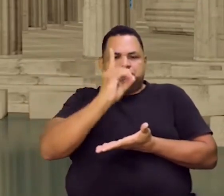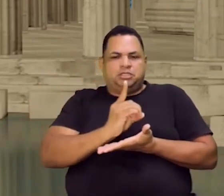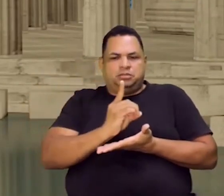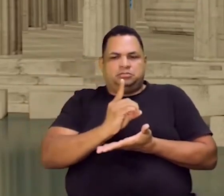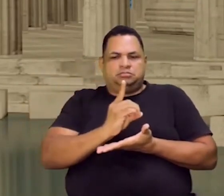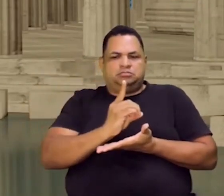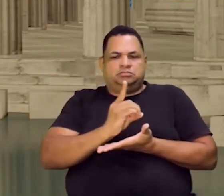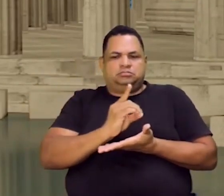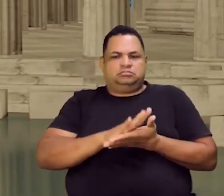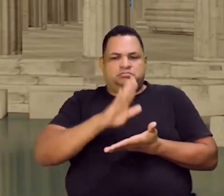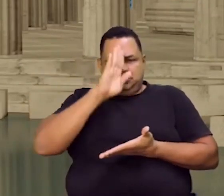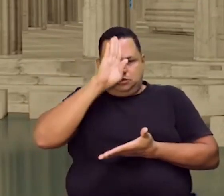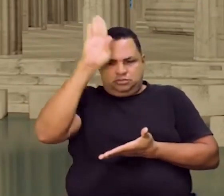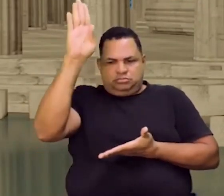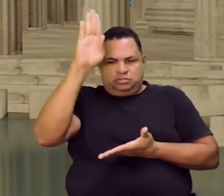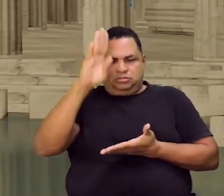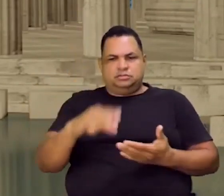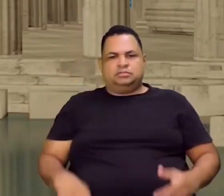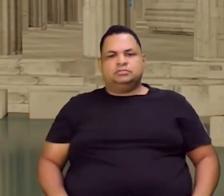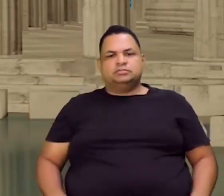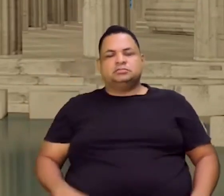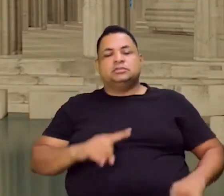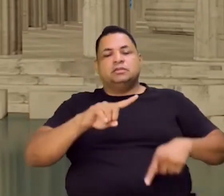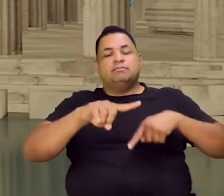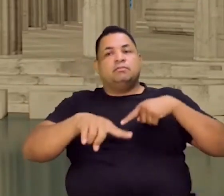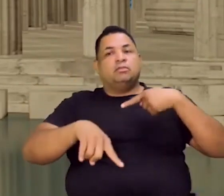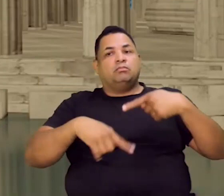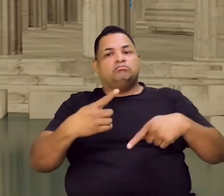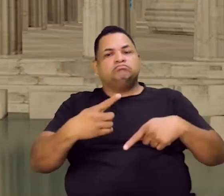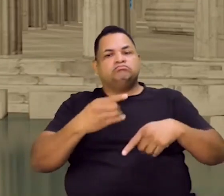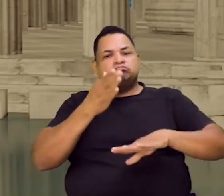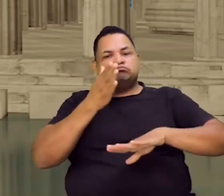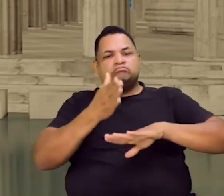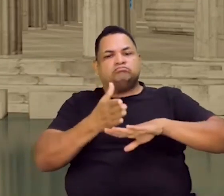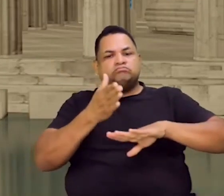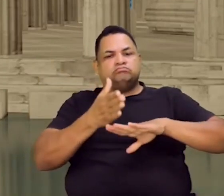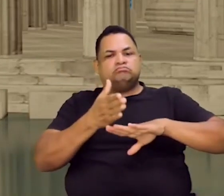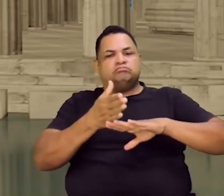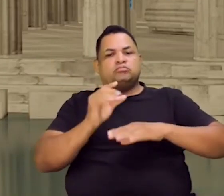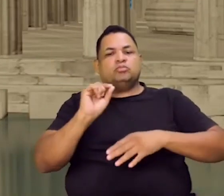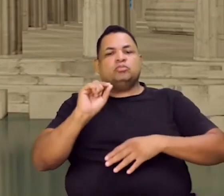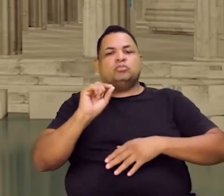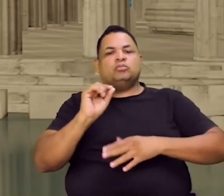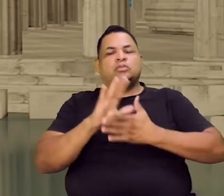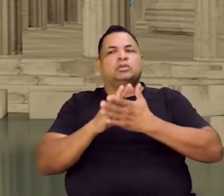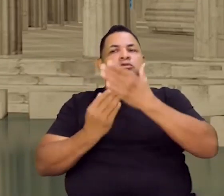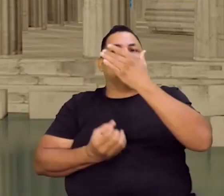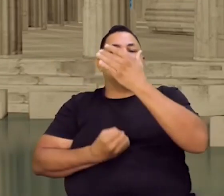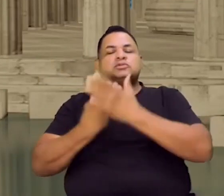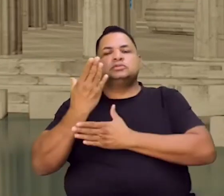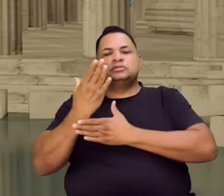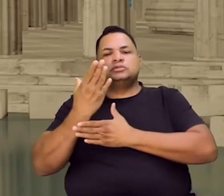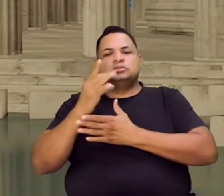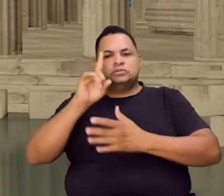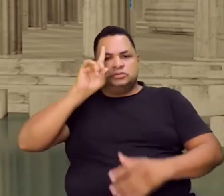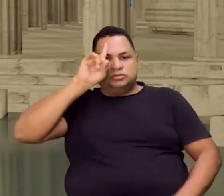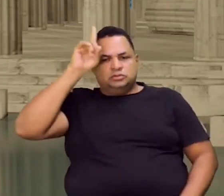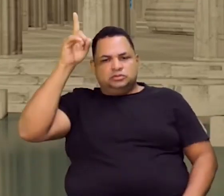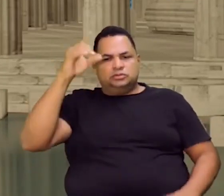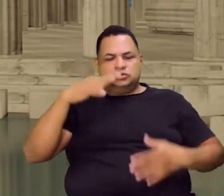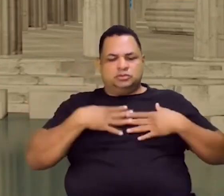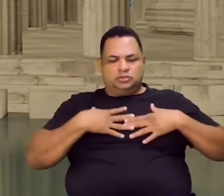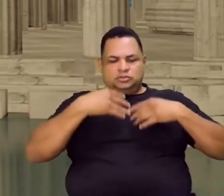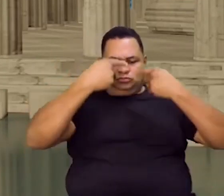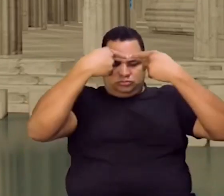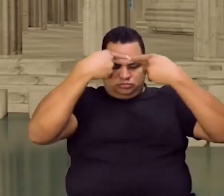estava acima de todos. Já na Idade Moderna, o que vislumbrou? Né? A ideia do ser humano